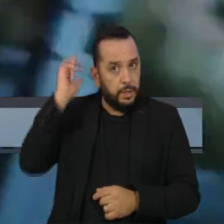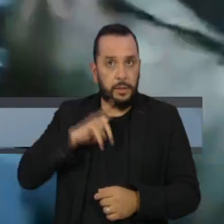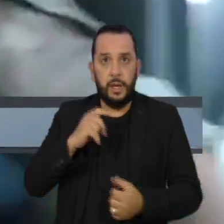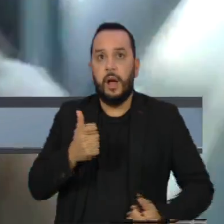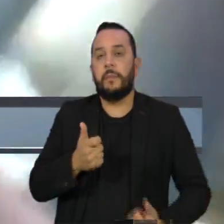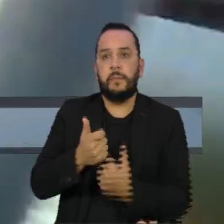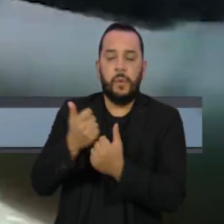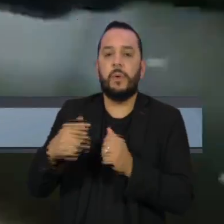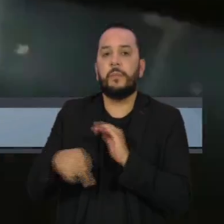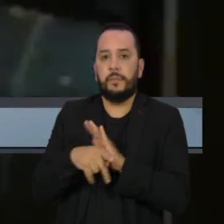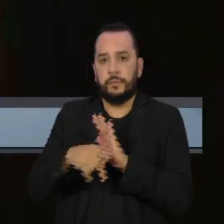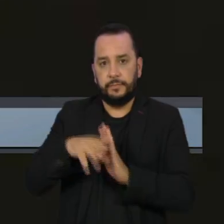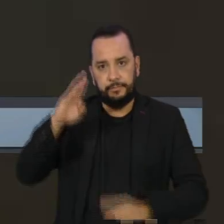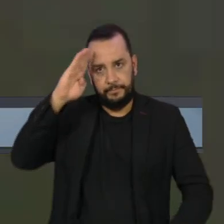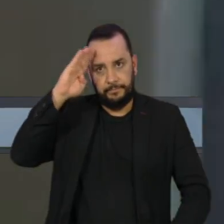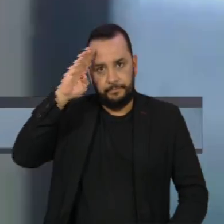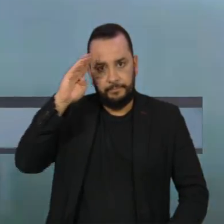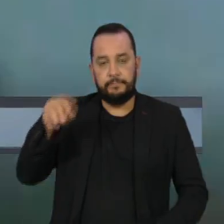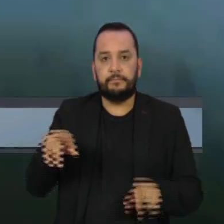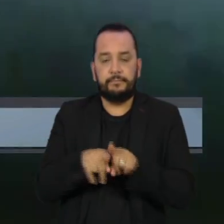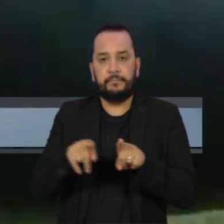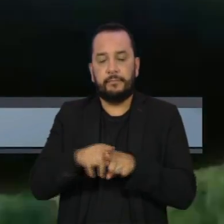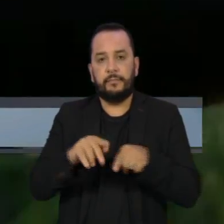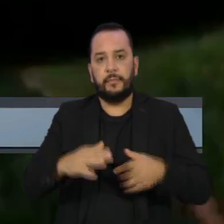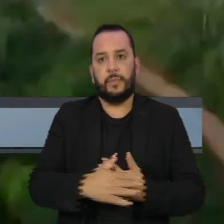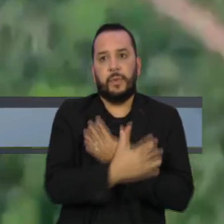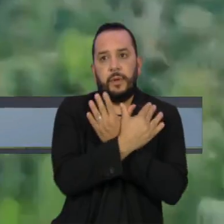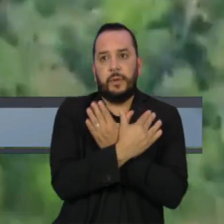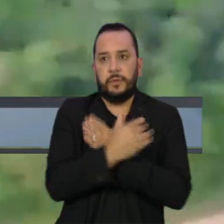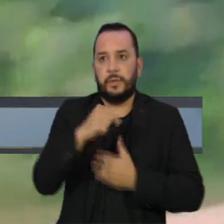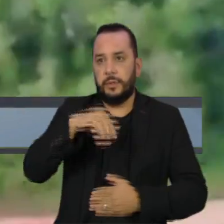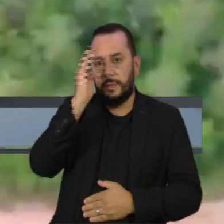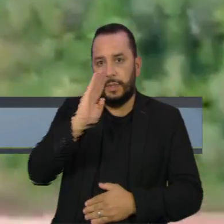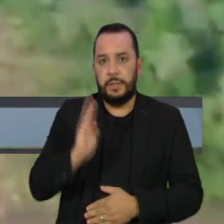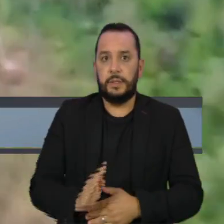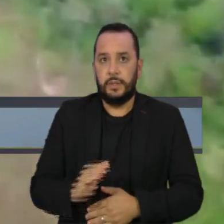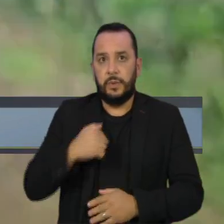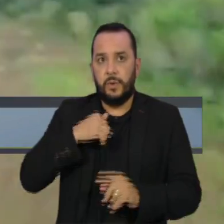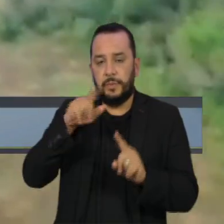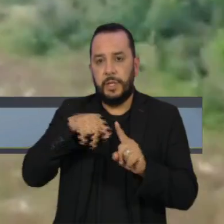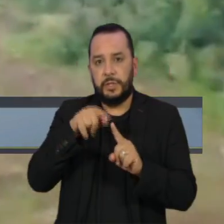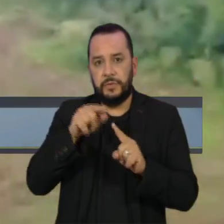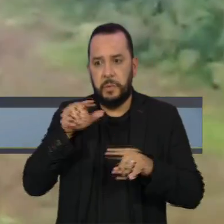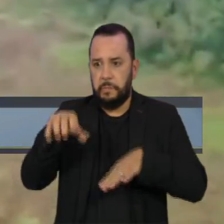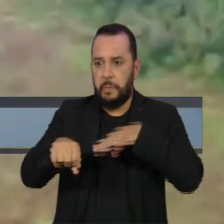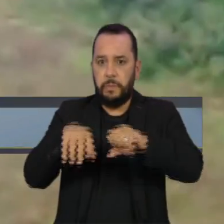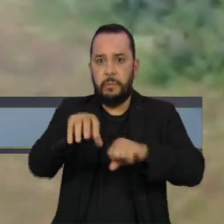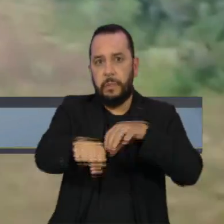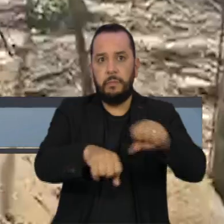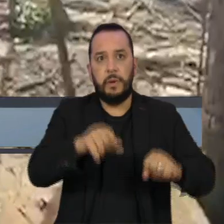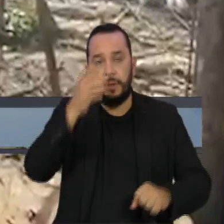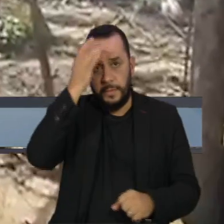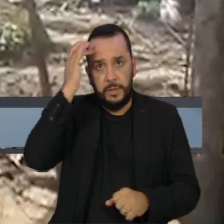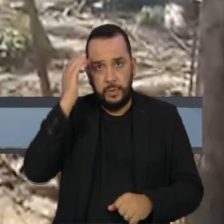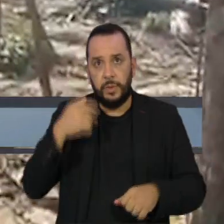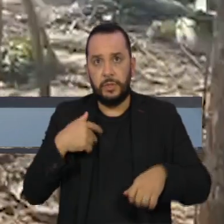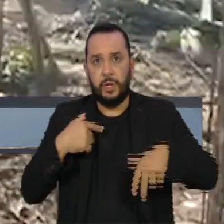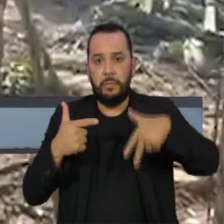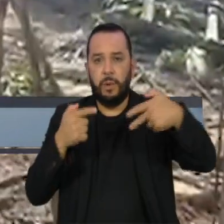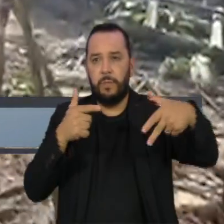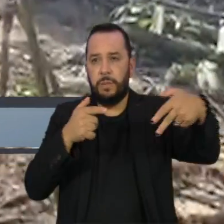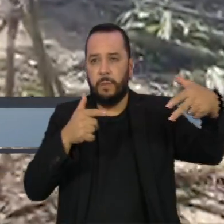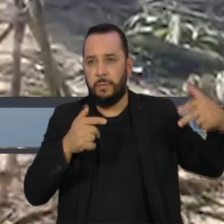com o apoio da força nacional e força aérea brasileira tendo como objetivo prender os envolvidos em ataques durante a operação